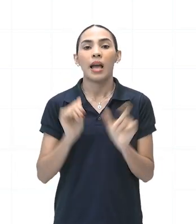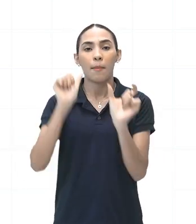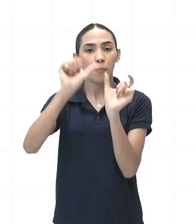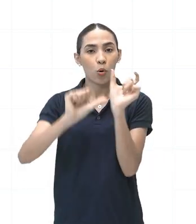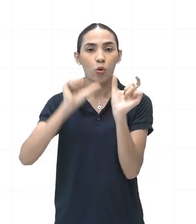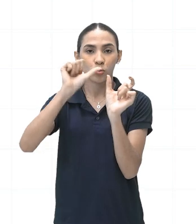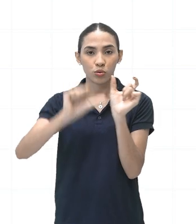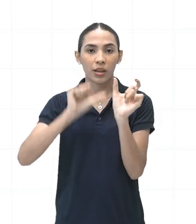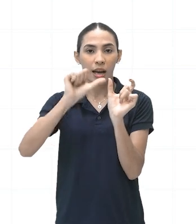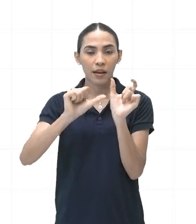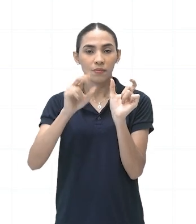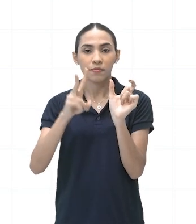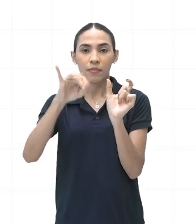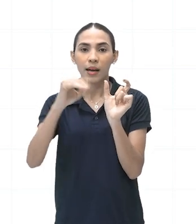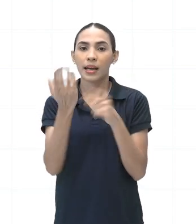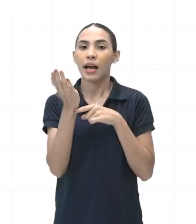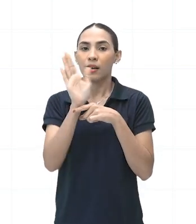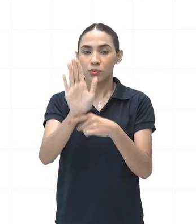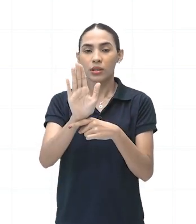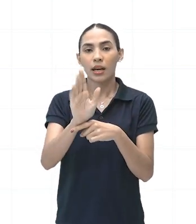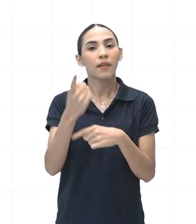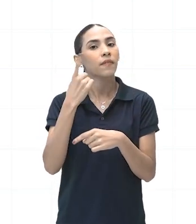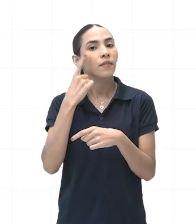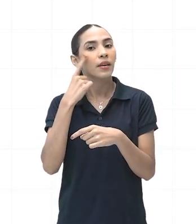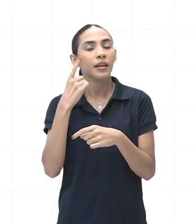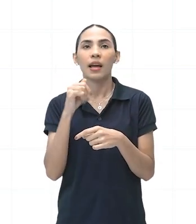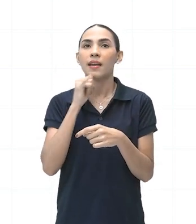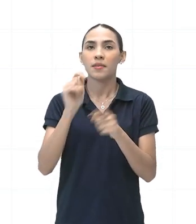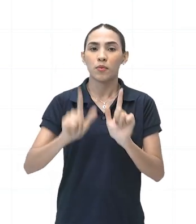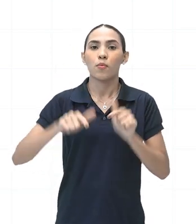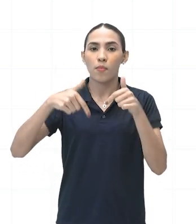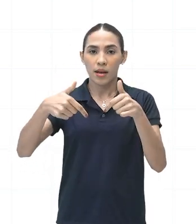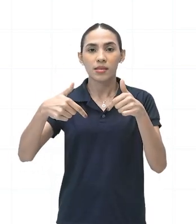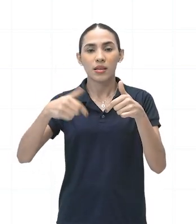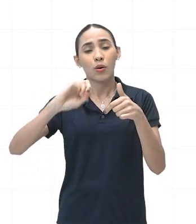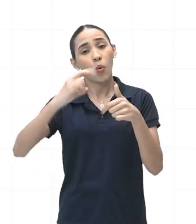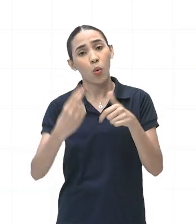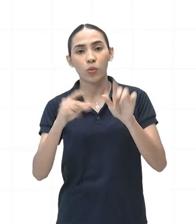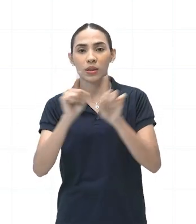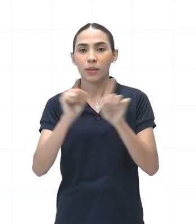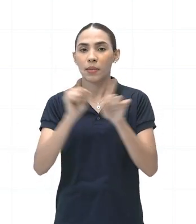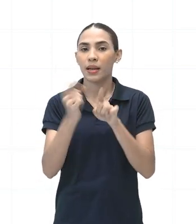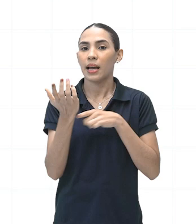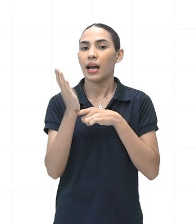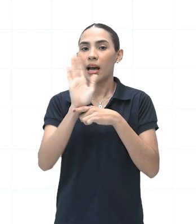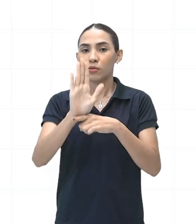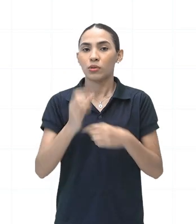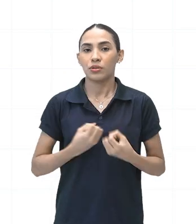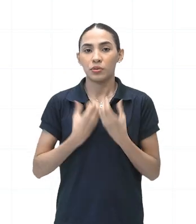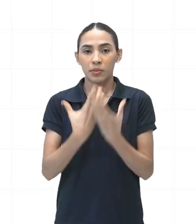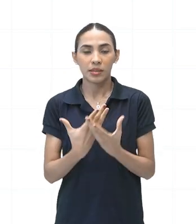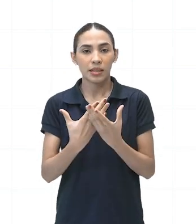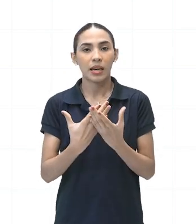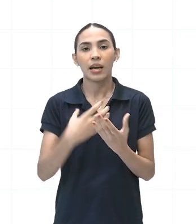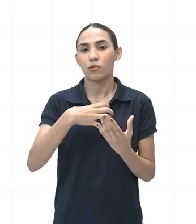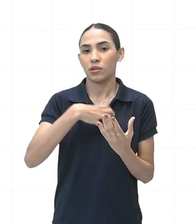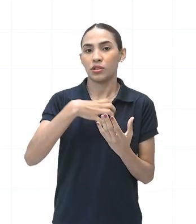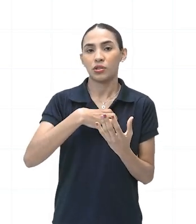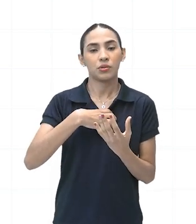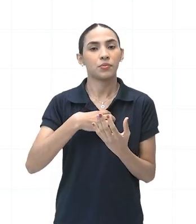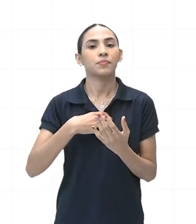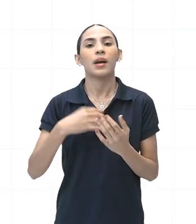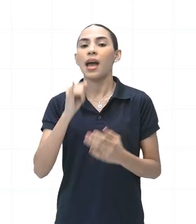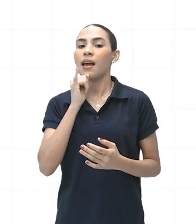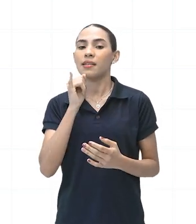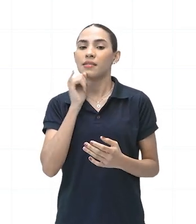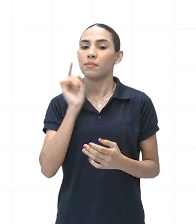conjugar, aquela palavrinha que vai me ajudar a observar uma ação, ou quem sabe ajuda a expressar um estado. No caso aqui,